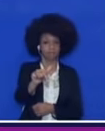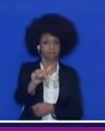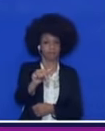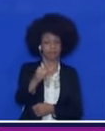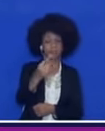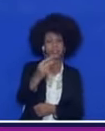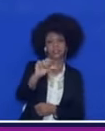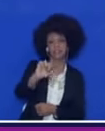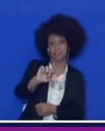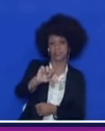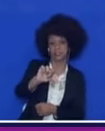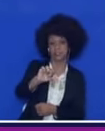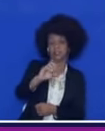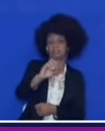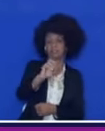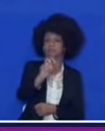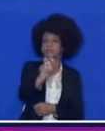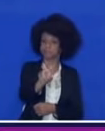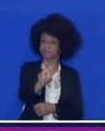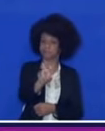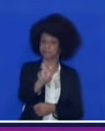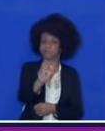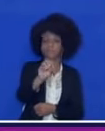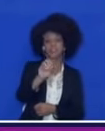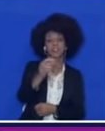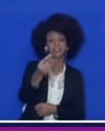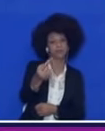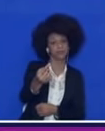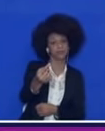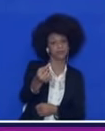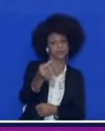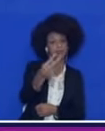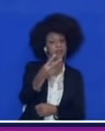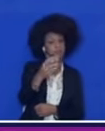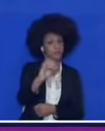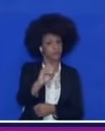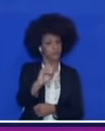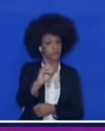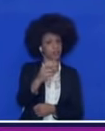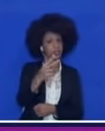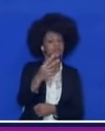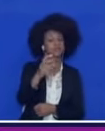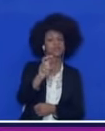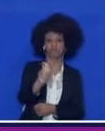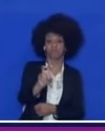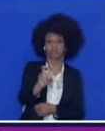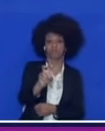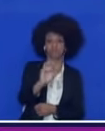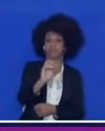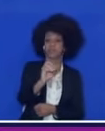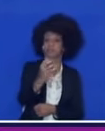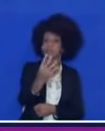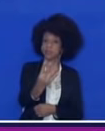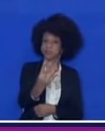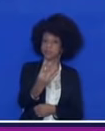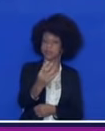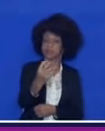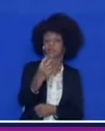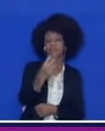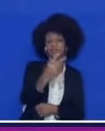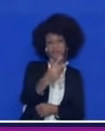07, 19, 05, 01, 20, 25,